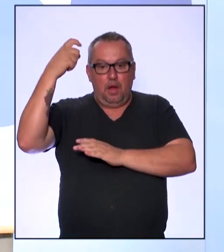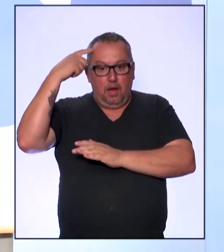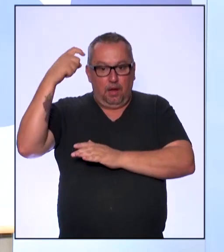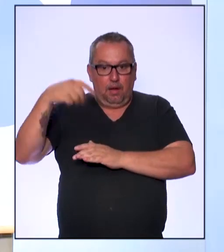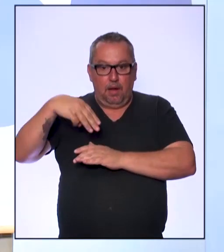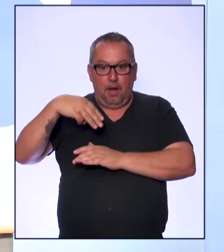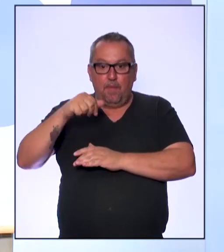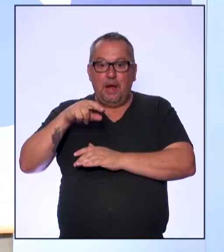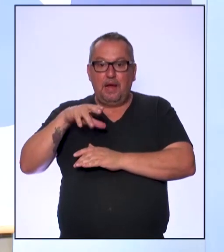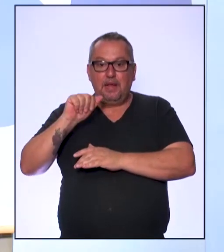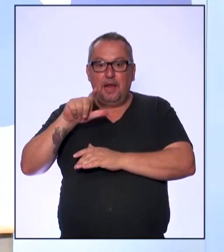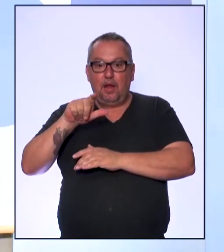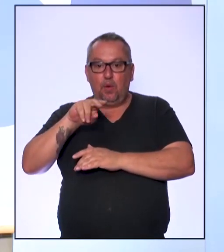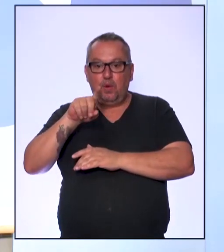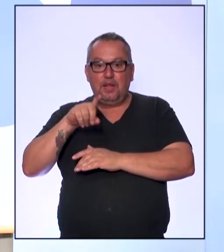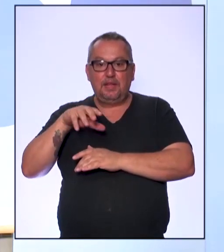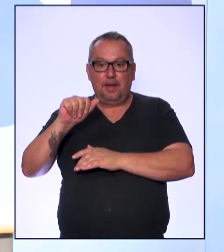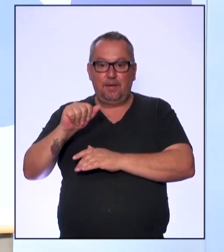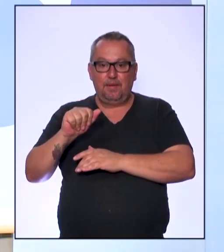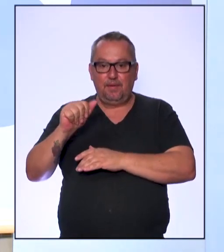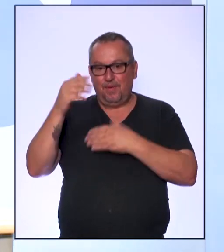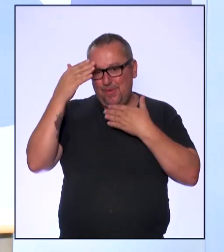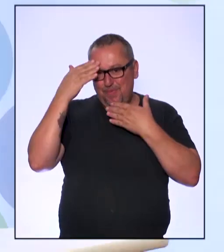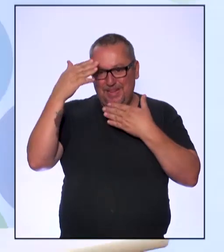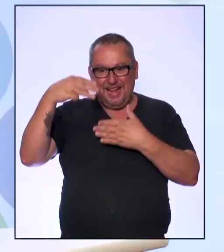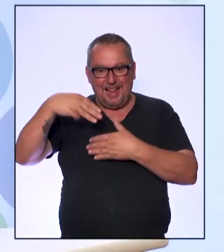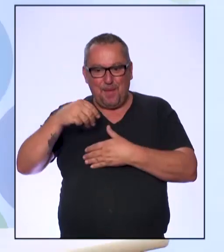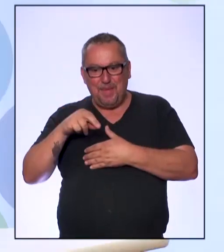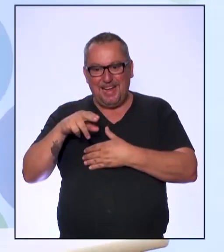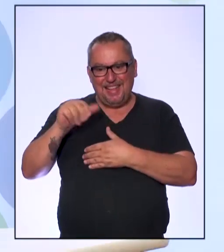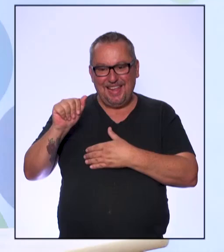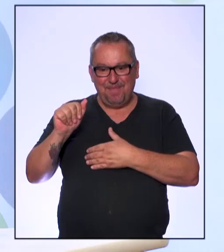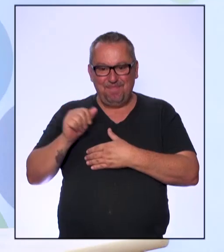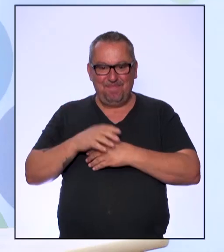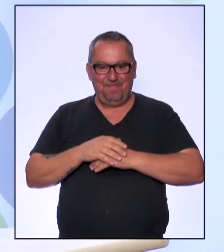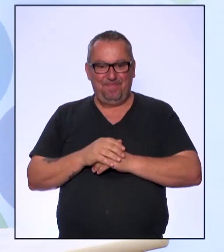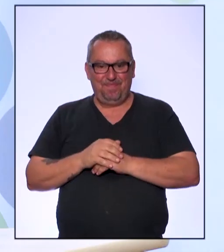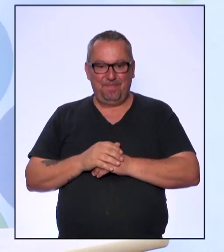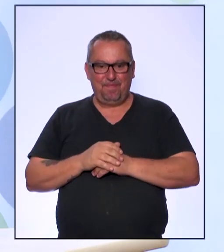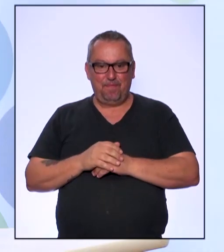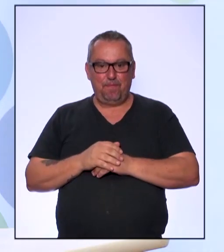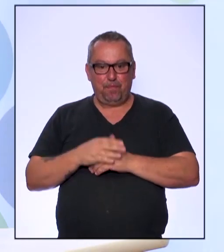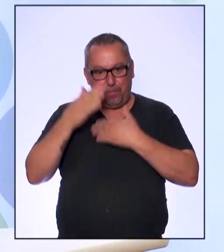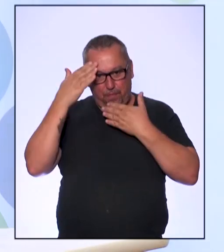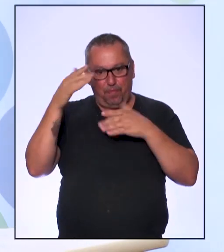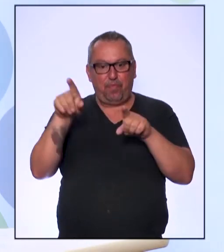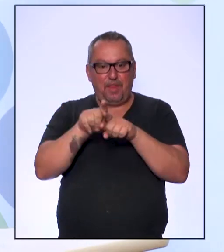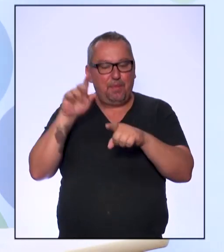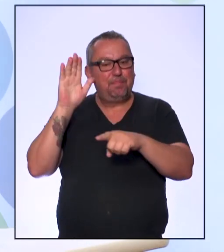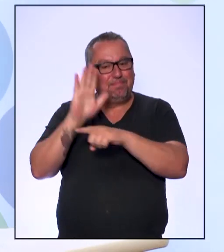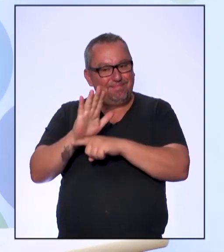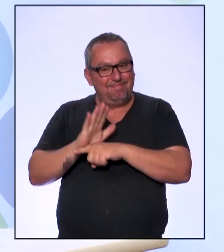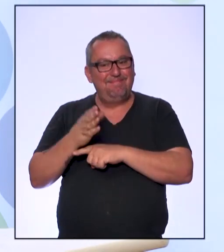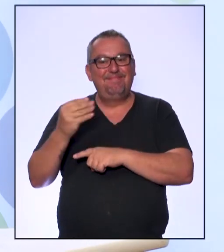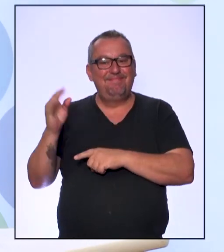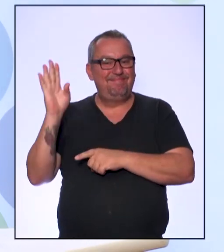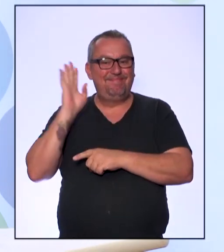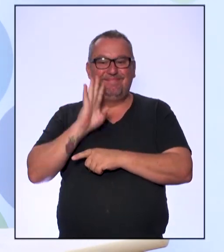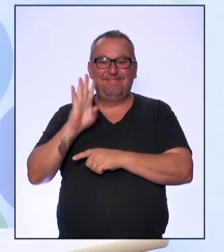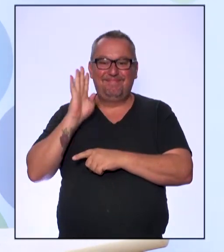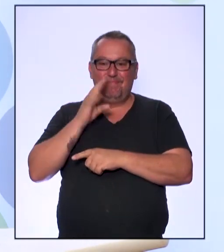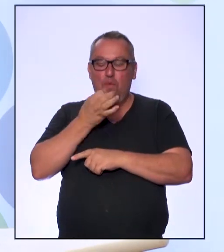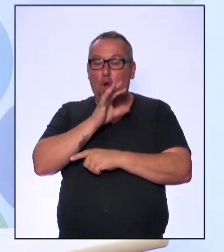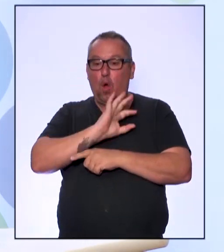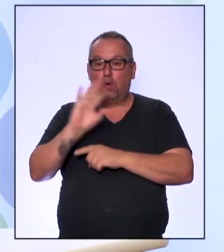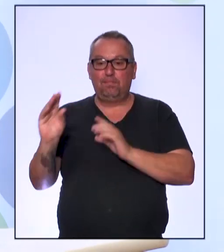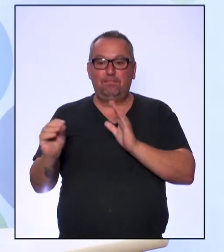bem. Luísa que respondeu pra Muito gente. bem esse realce Obrigada, de Maria ideias, Luísa. tá bom? Obrigada pela colaboração, muito bom, muito bem